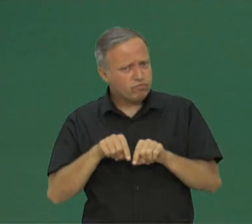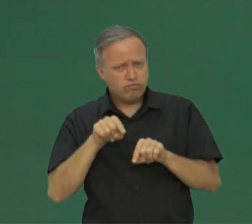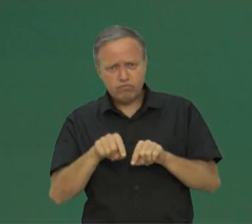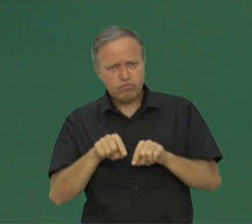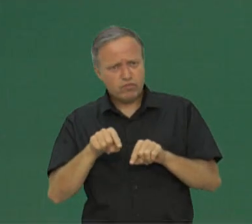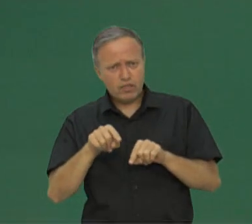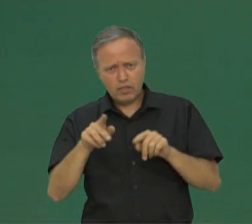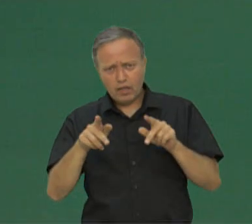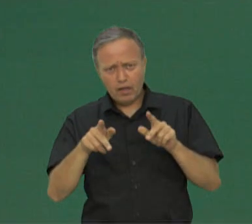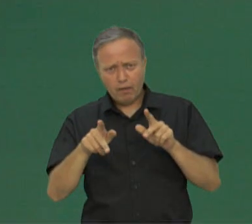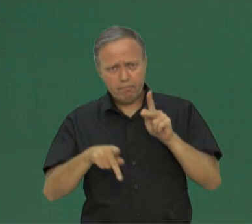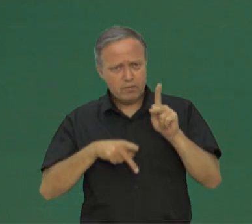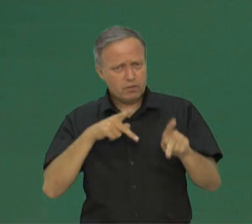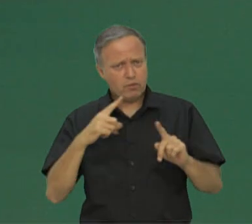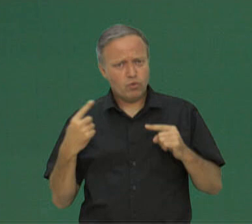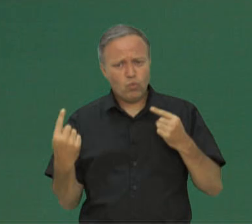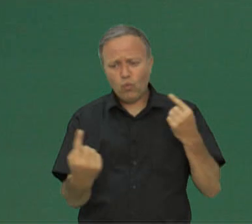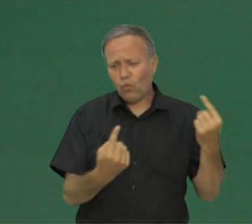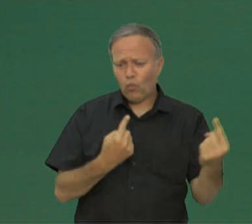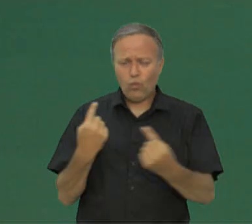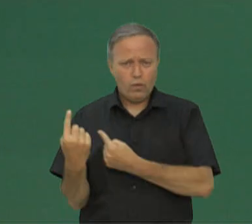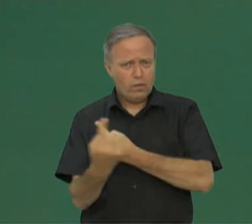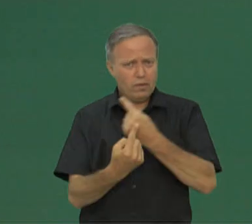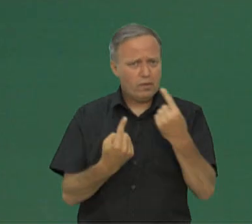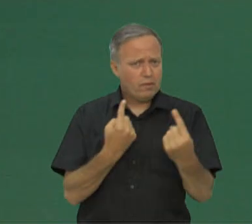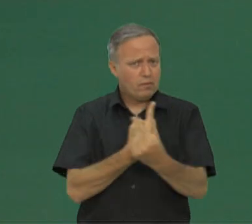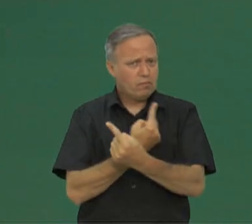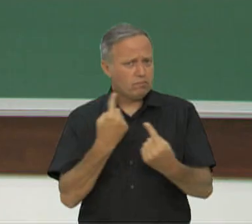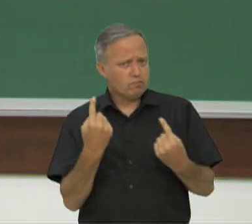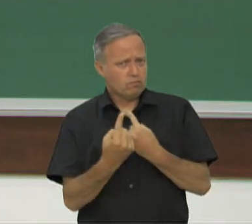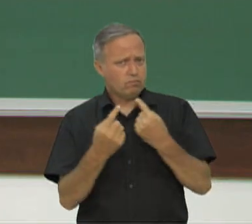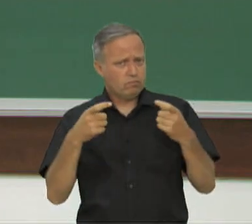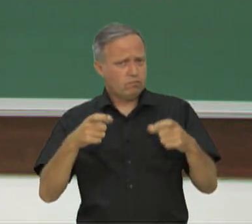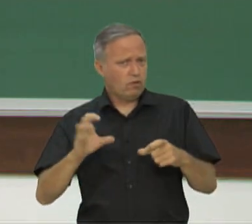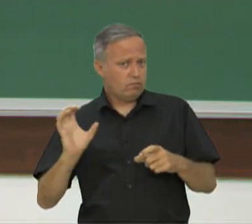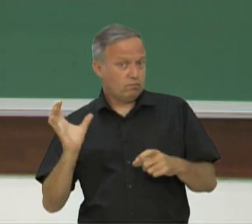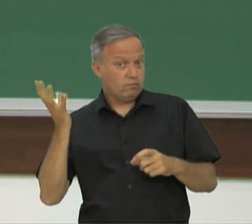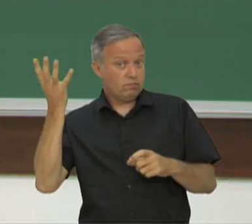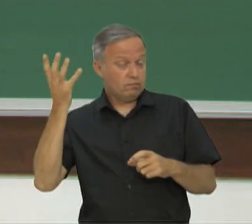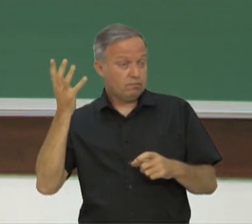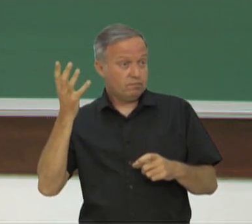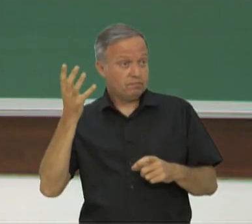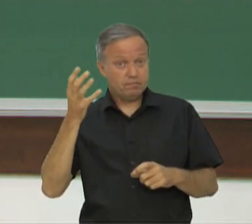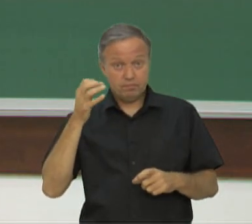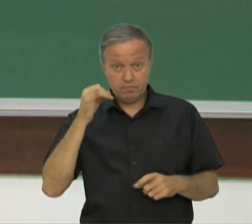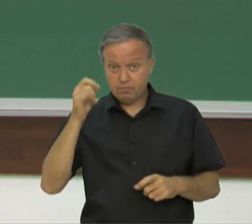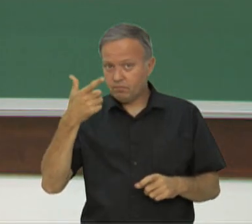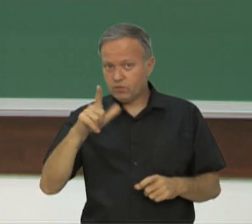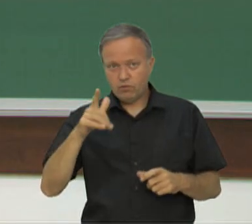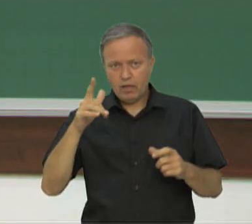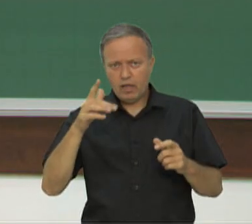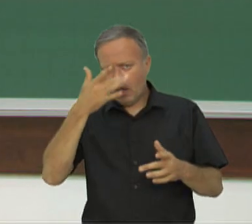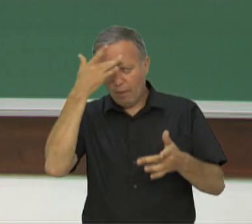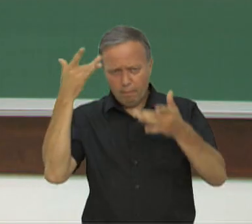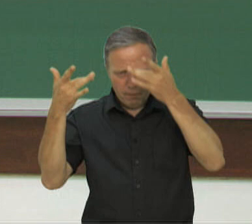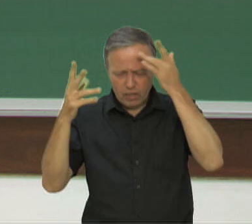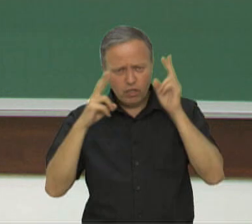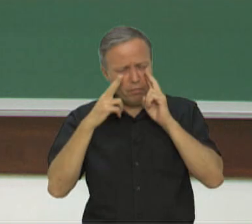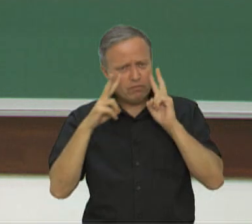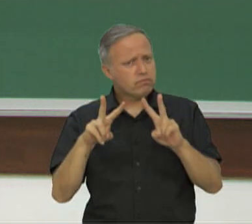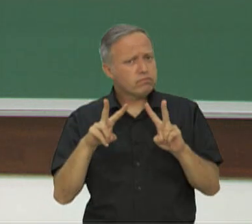estão circulando, é que ela acontece, certo? Se não tiver um público para assistir essa